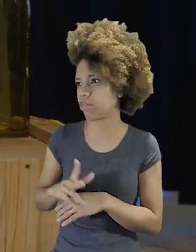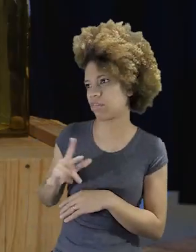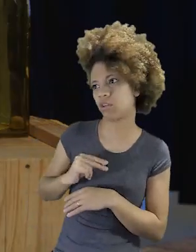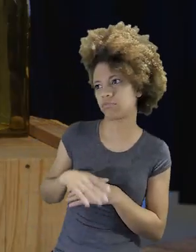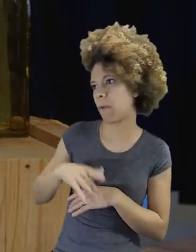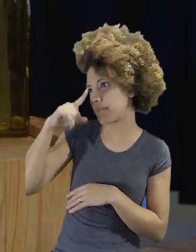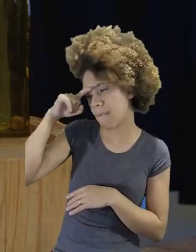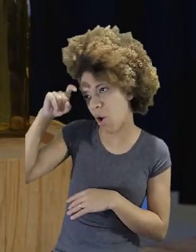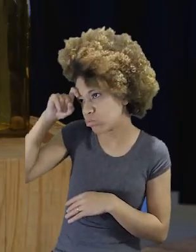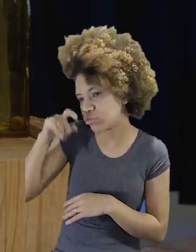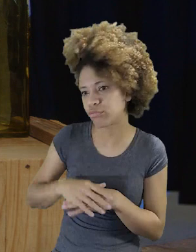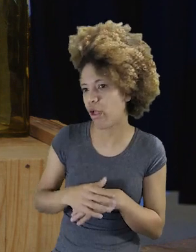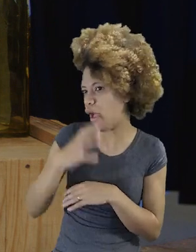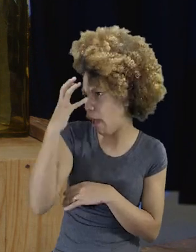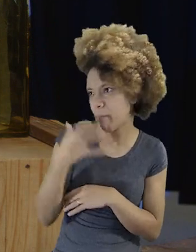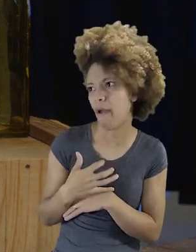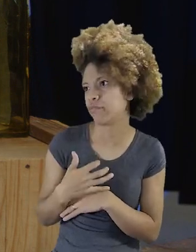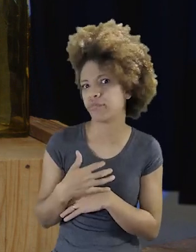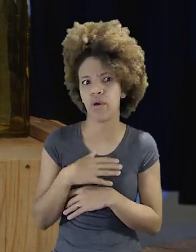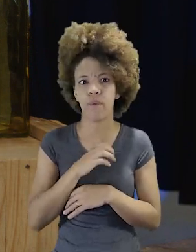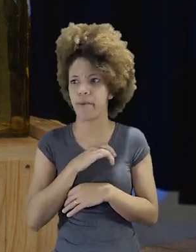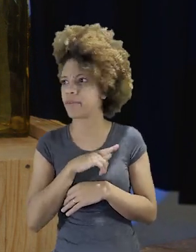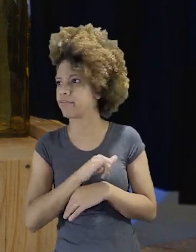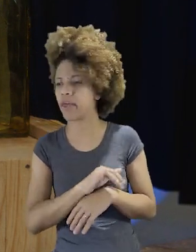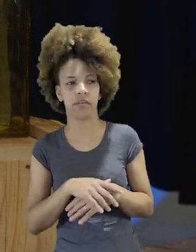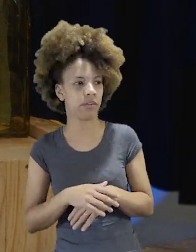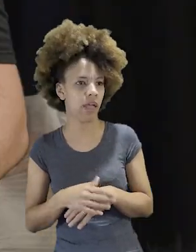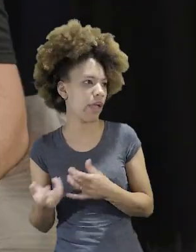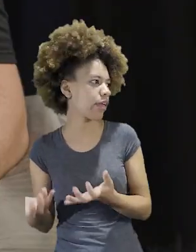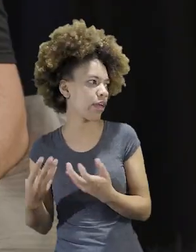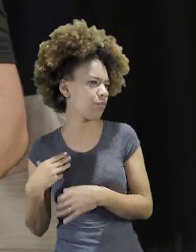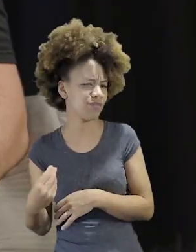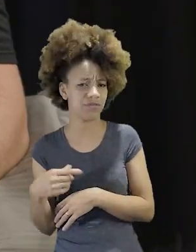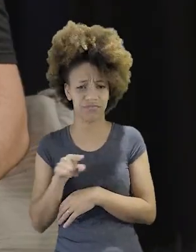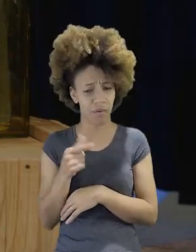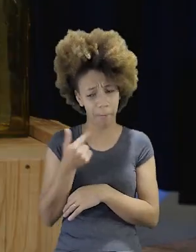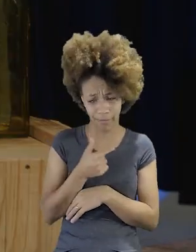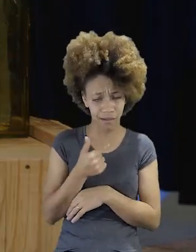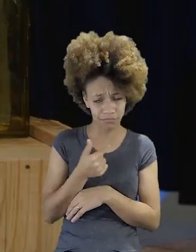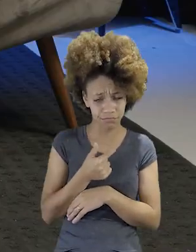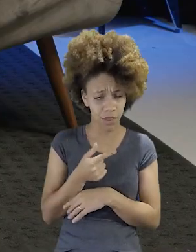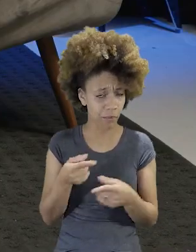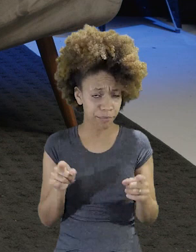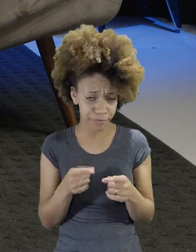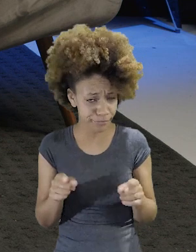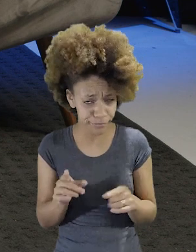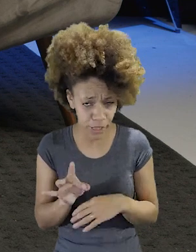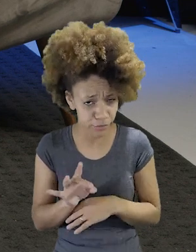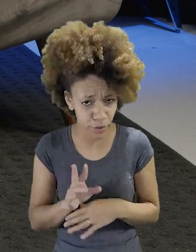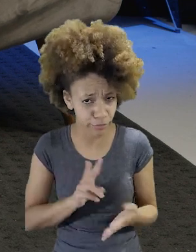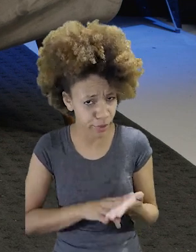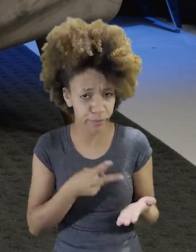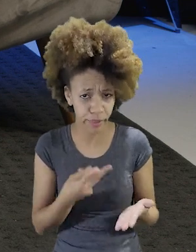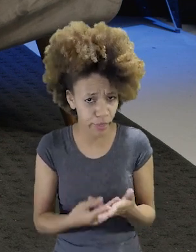as pessoas o Maurício é um monstro o Eminem é um monstro queimou o filho tá ligado não é uma piada Tá ligado